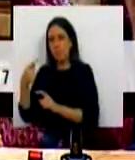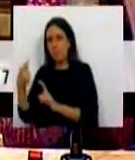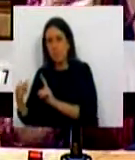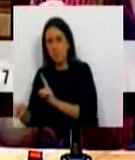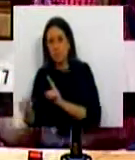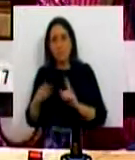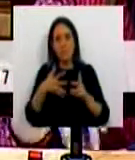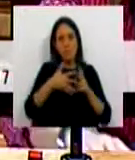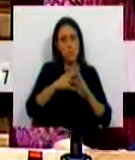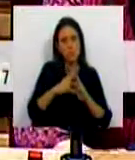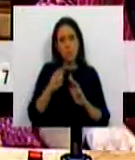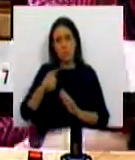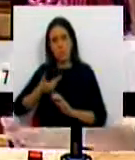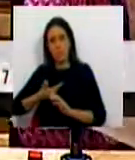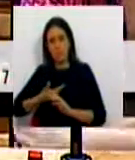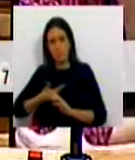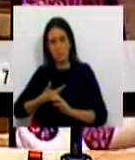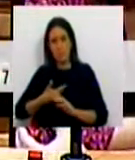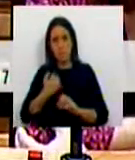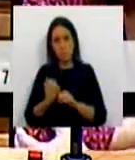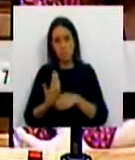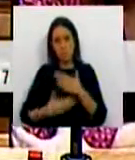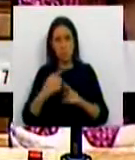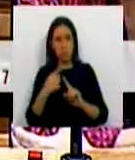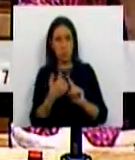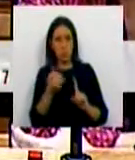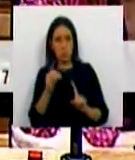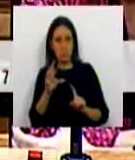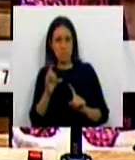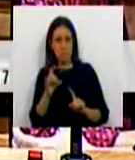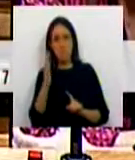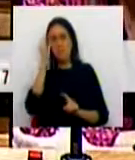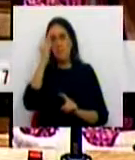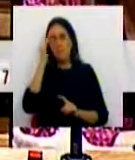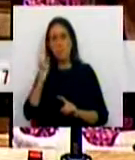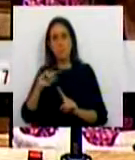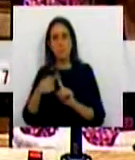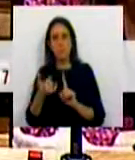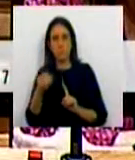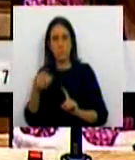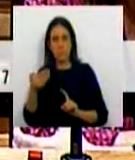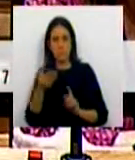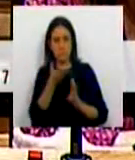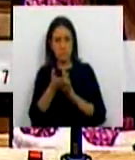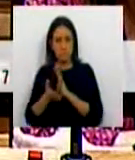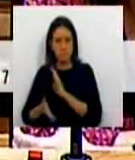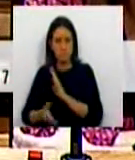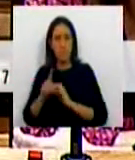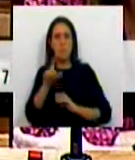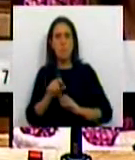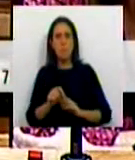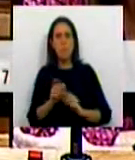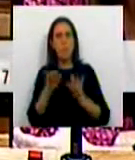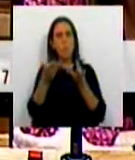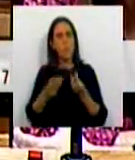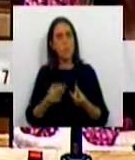estrutural, dívida, execução em 2016, previsão para 2017. Apresenta também todas as